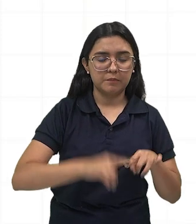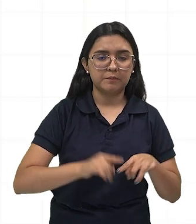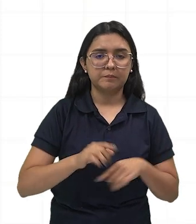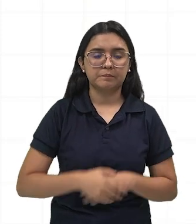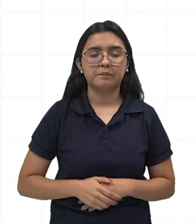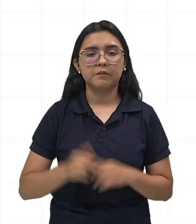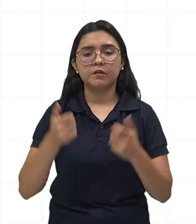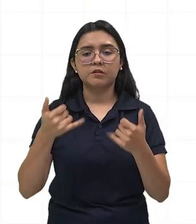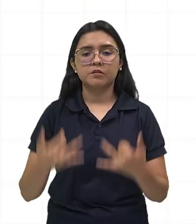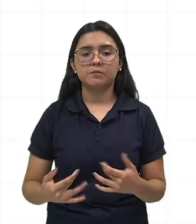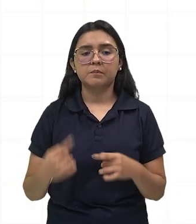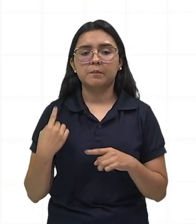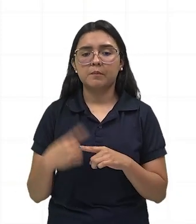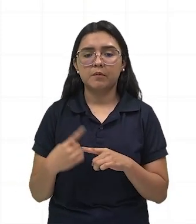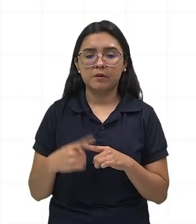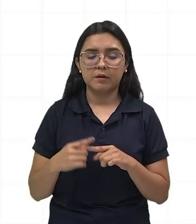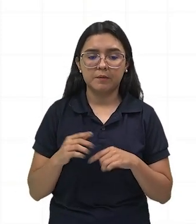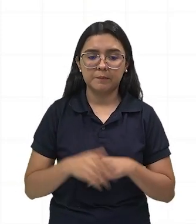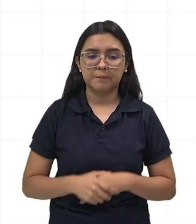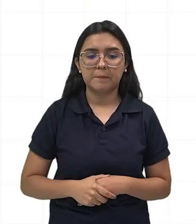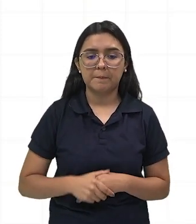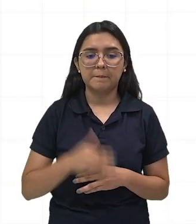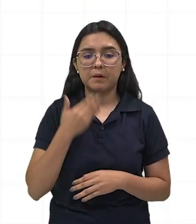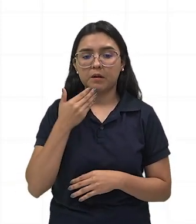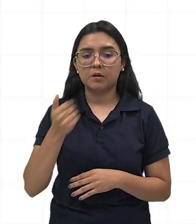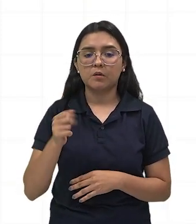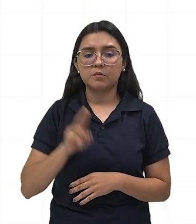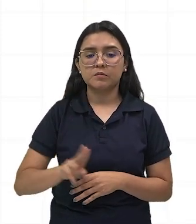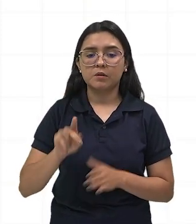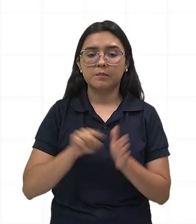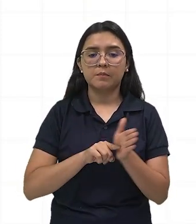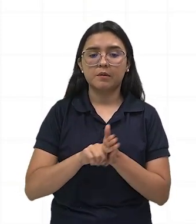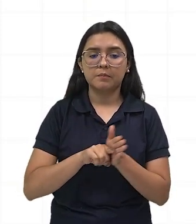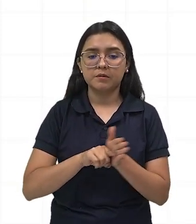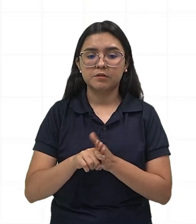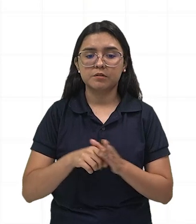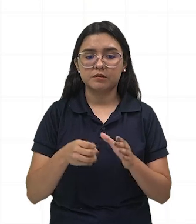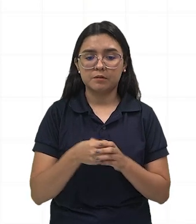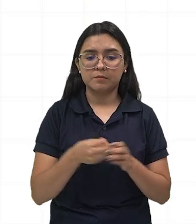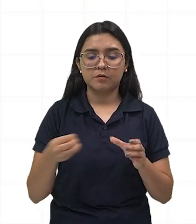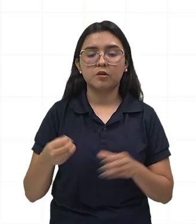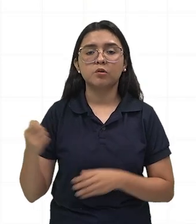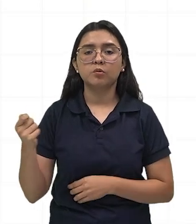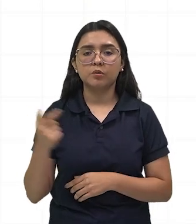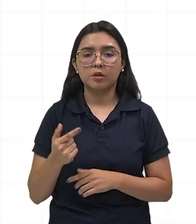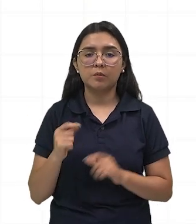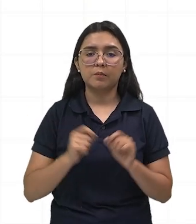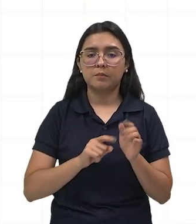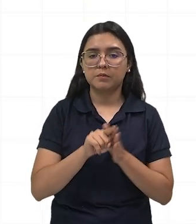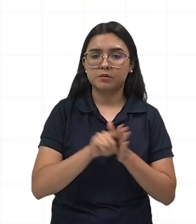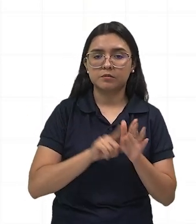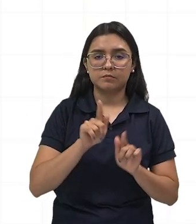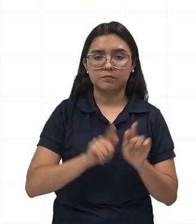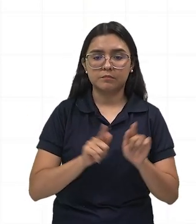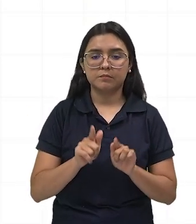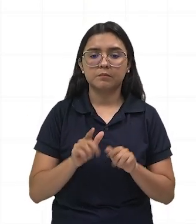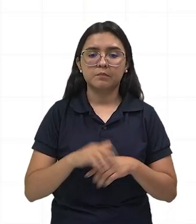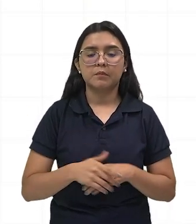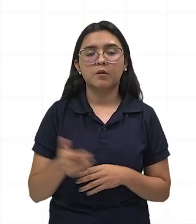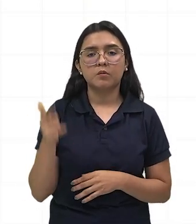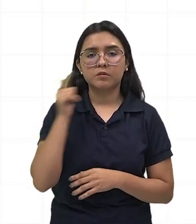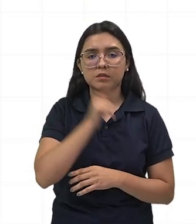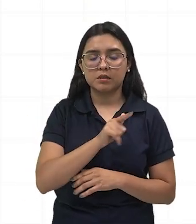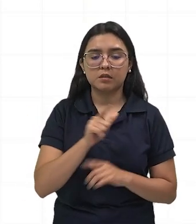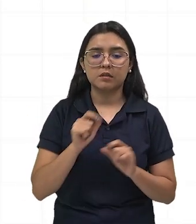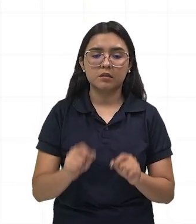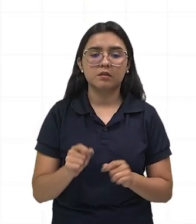Explique por que seria mais prático e eficiente utilizar uma pesquisa amostral em vez de uma pesquisa censitária para obter insights,